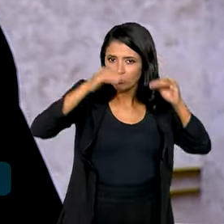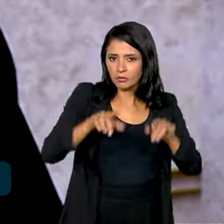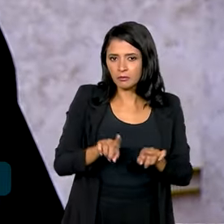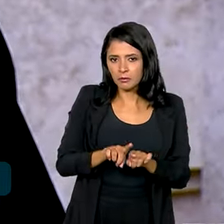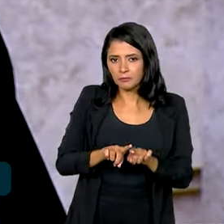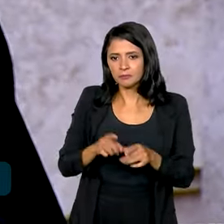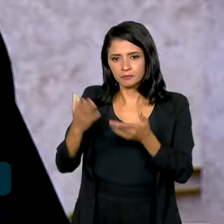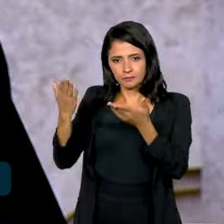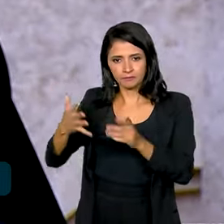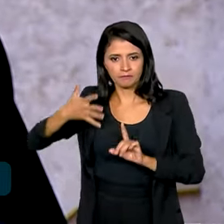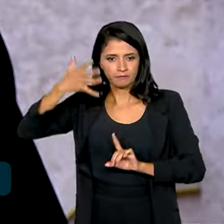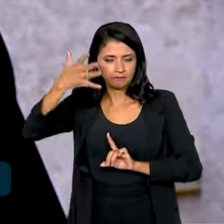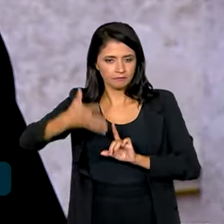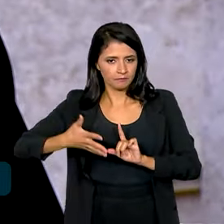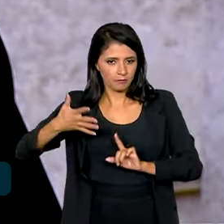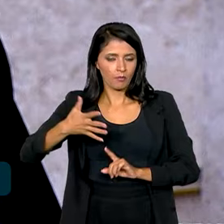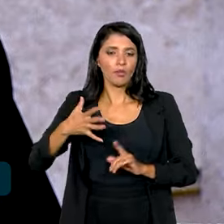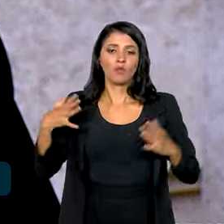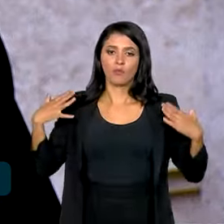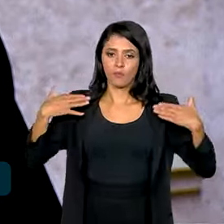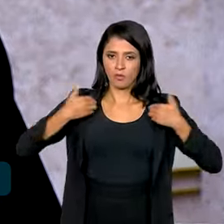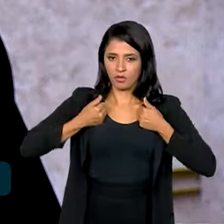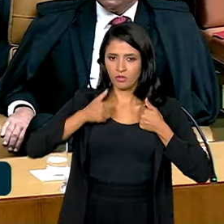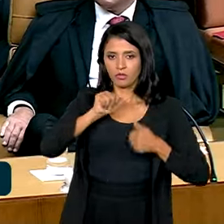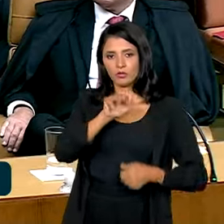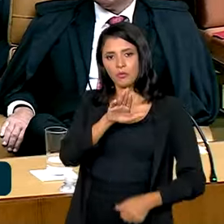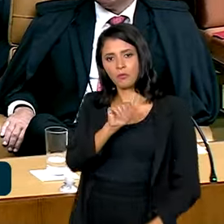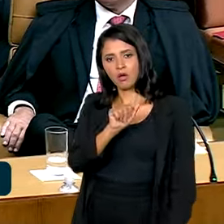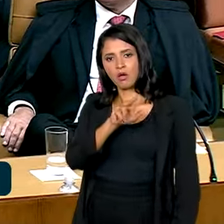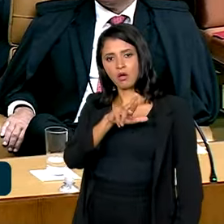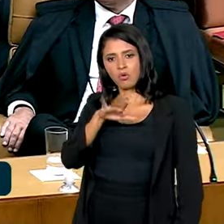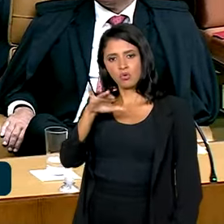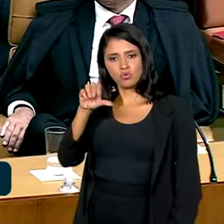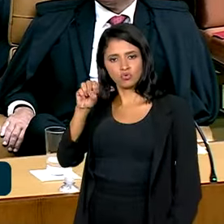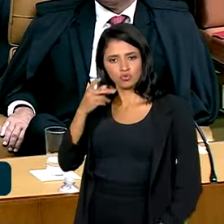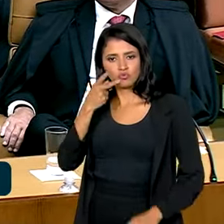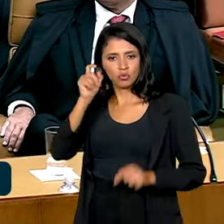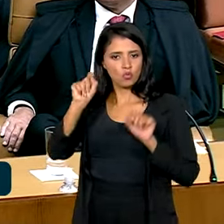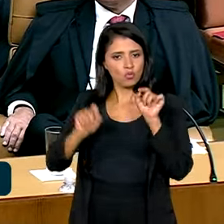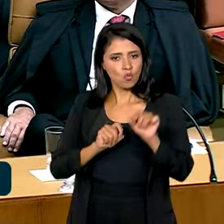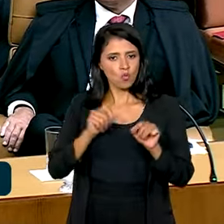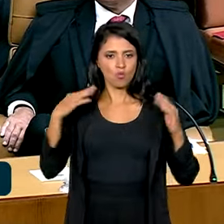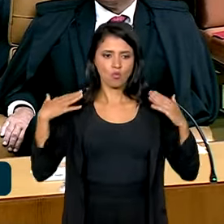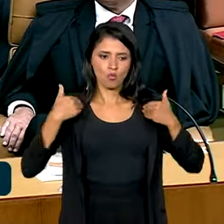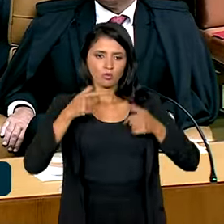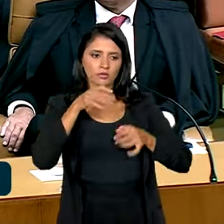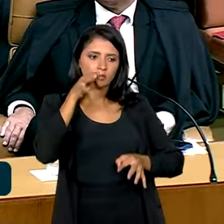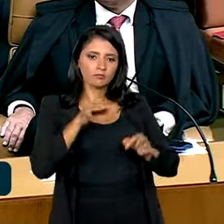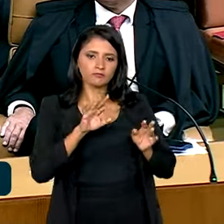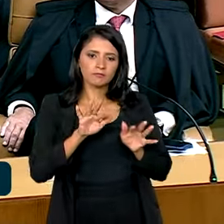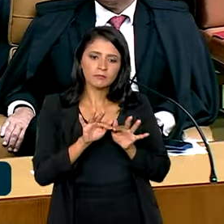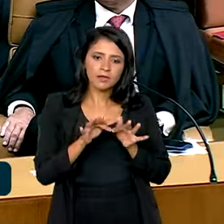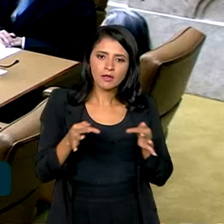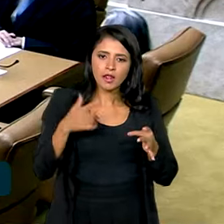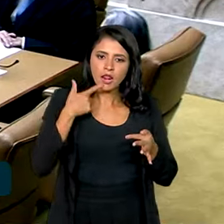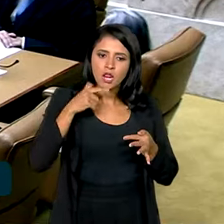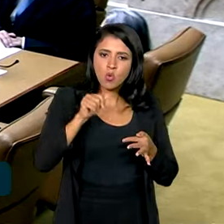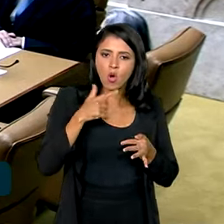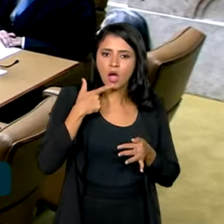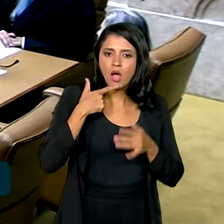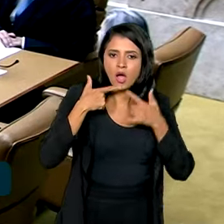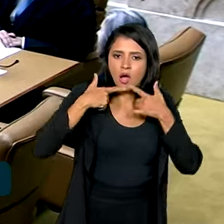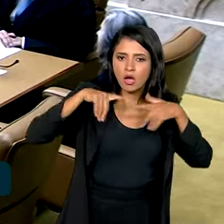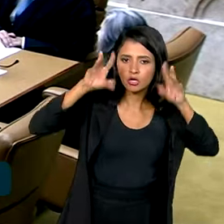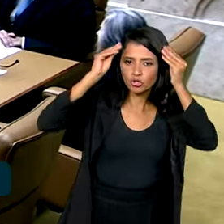Em seu discurso, o ministro Barroso destacou que os magistrados estão simplificando a linguagem nas sentenças para